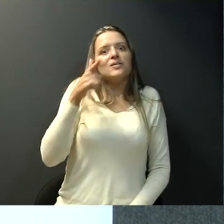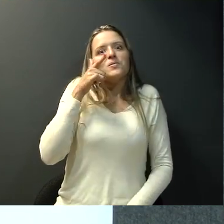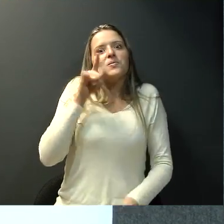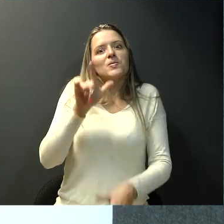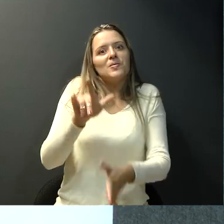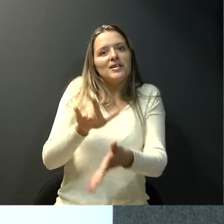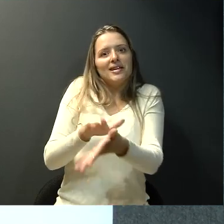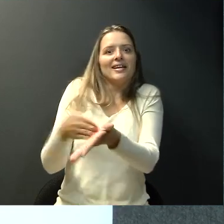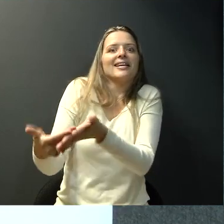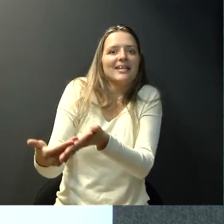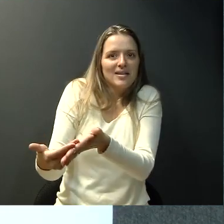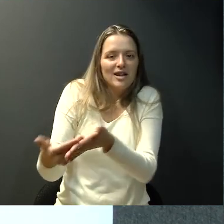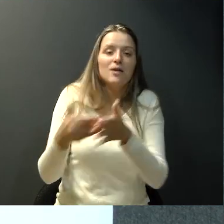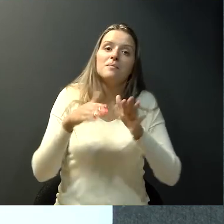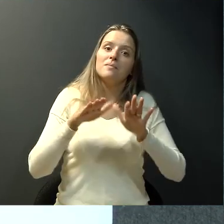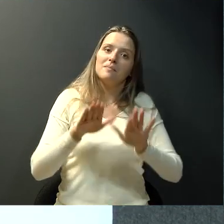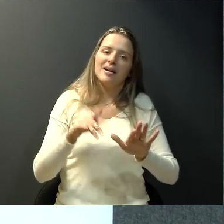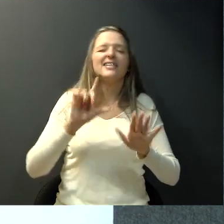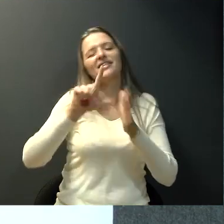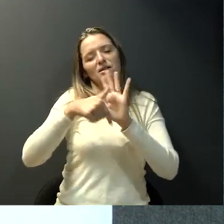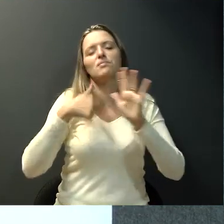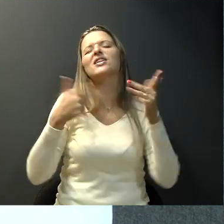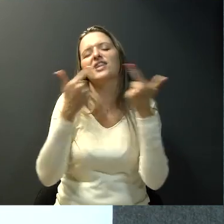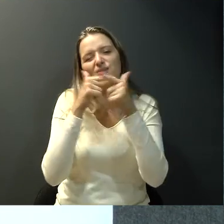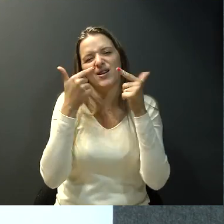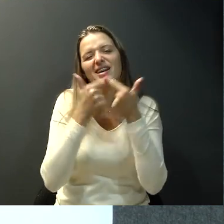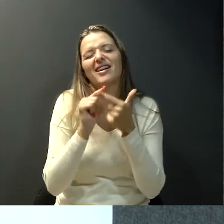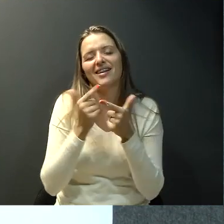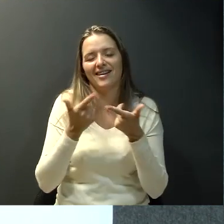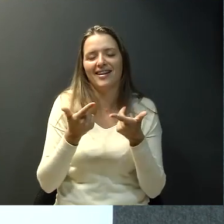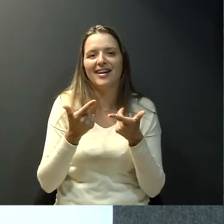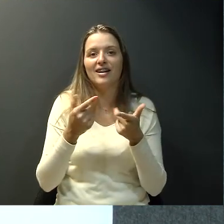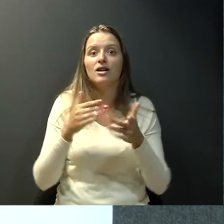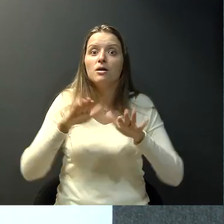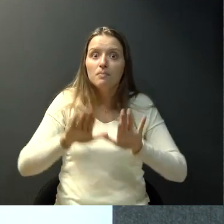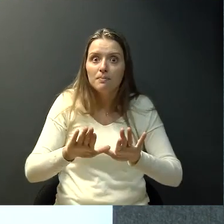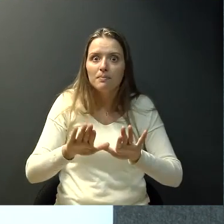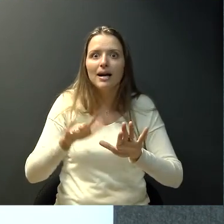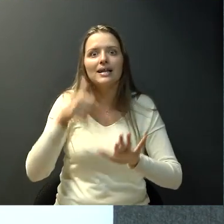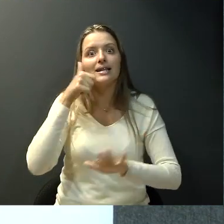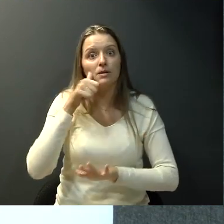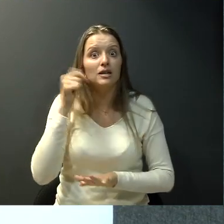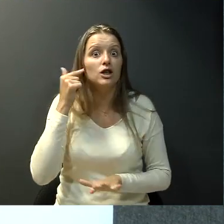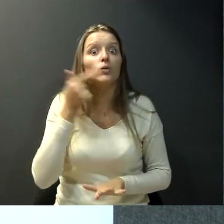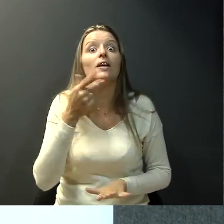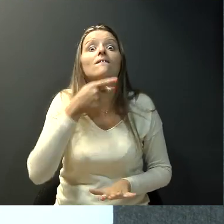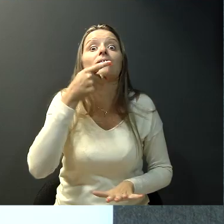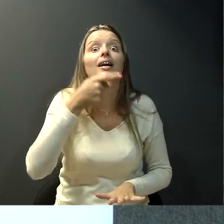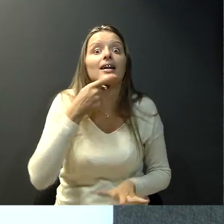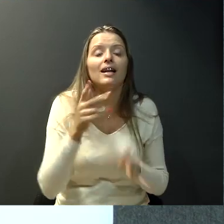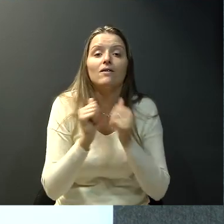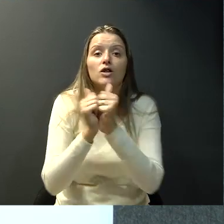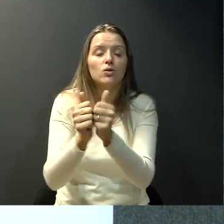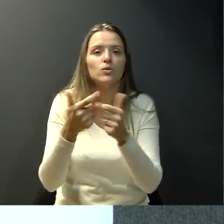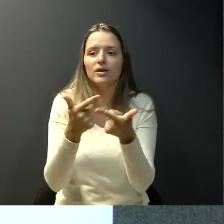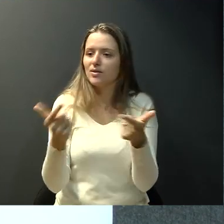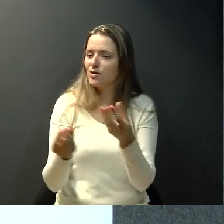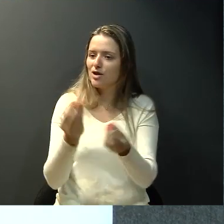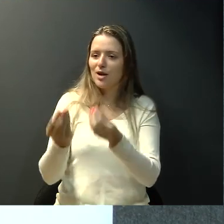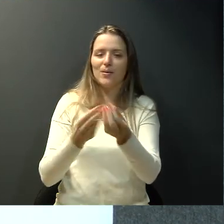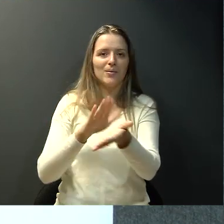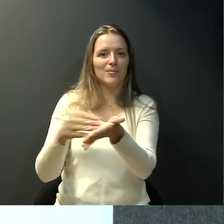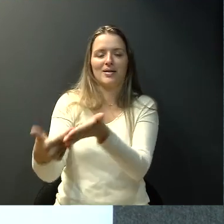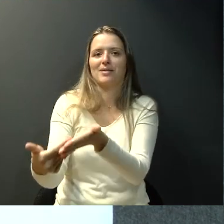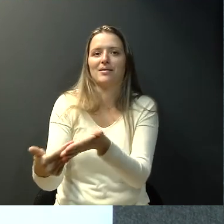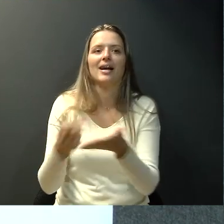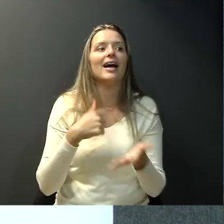consegui traduzir isso, sabe? Ao mesmo tempo eu fiquei envergonhada, depois eu ria da situação. E ela falava um pouco, então não tinha como eu não traduzir. Assim,